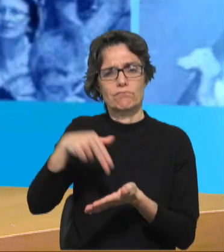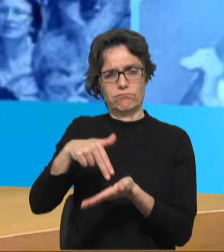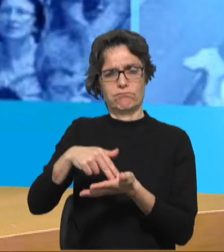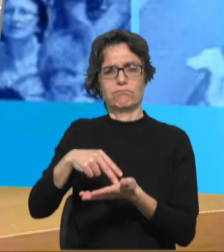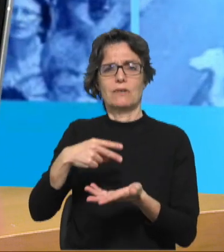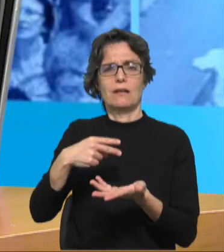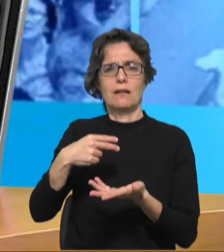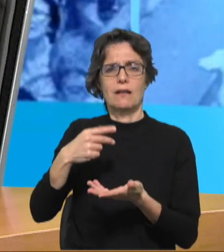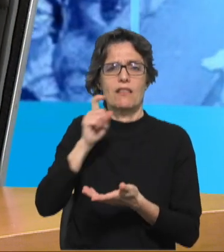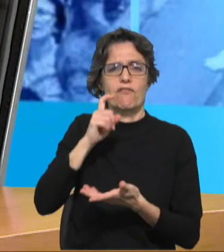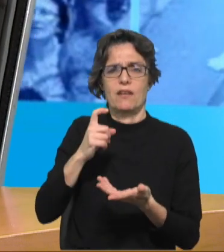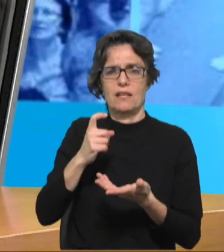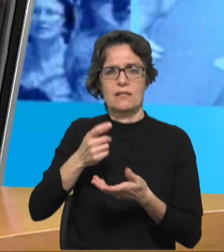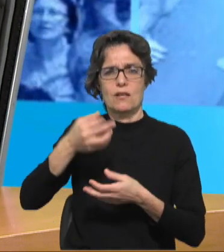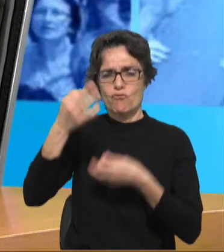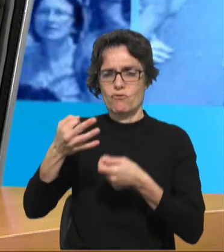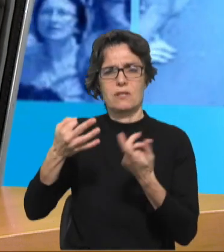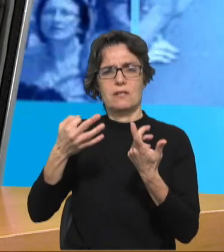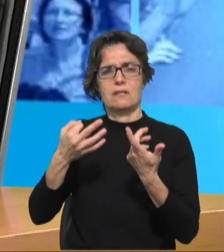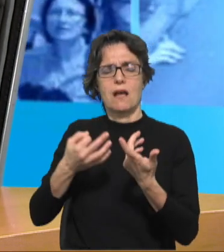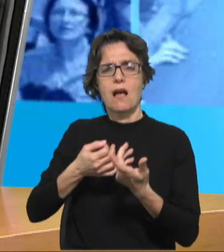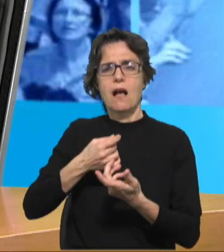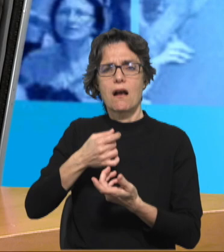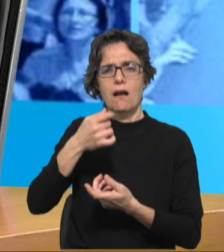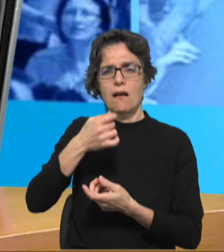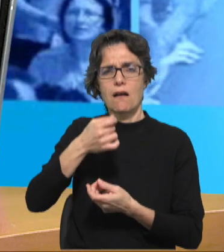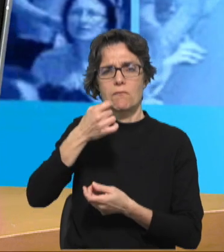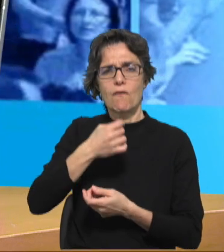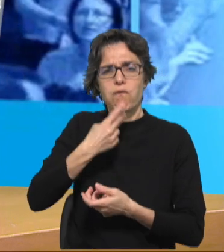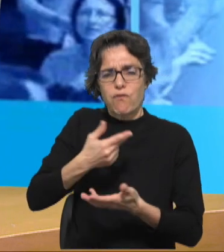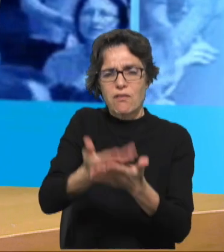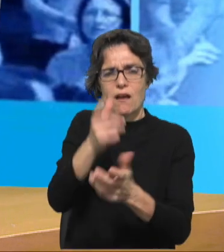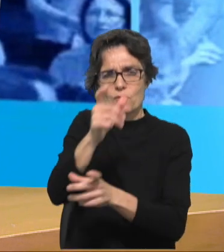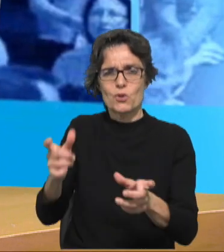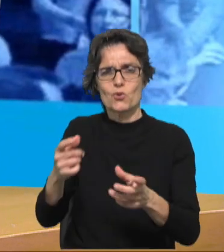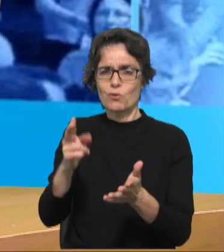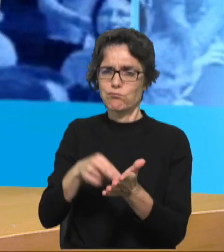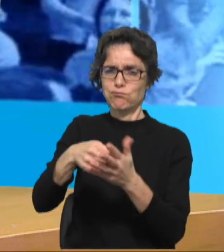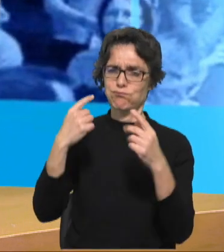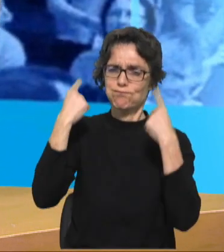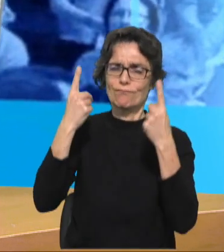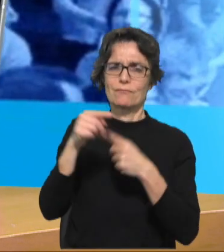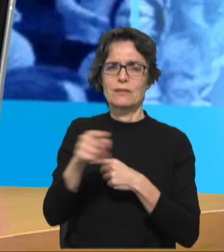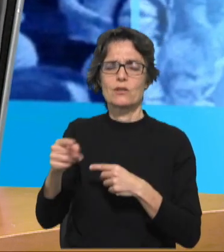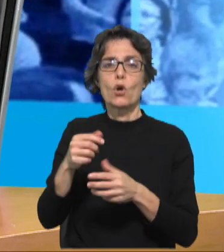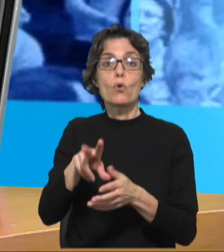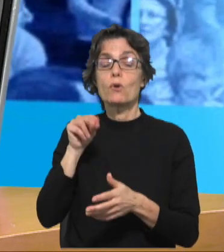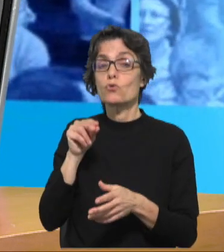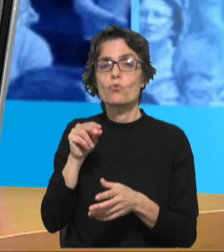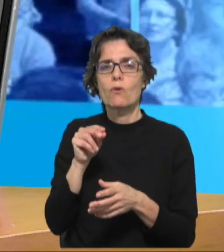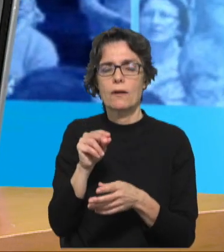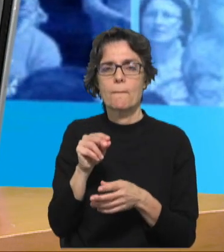aos pobres, aos humildes, dar voz aos oprimidos, e nunca entrando naquelas questiúnculas,